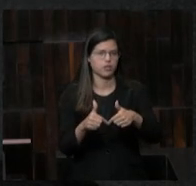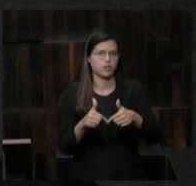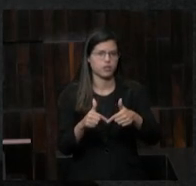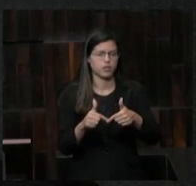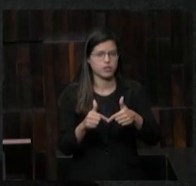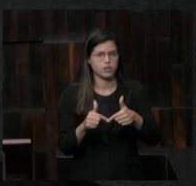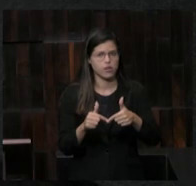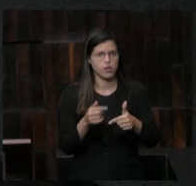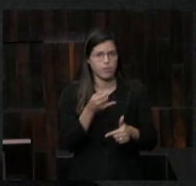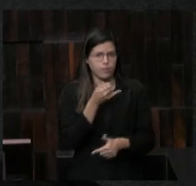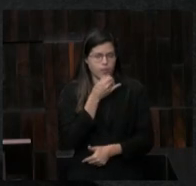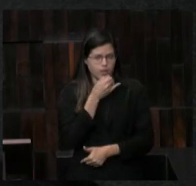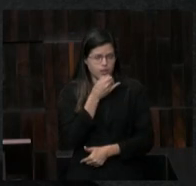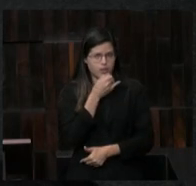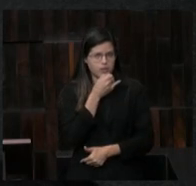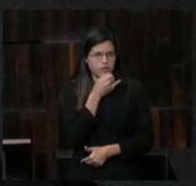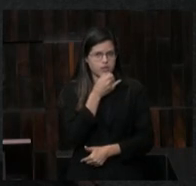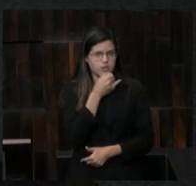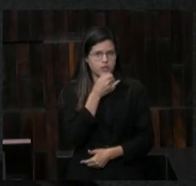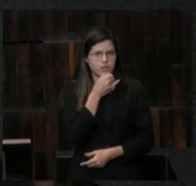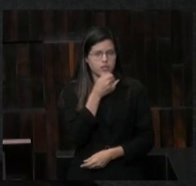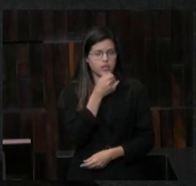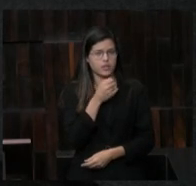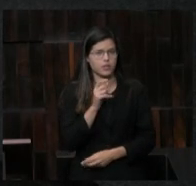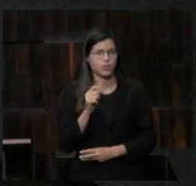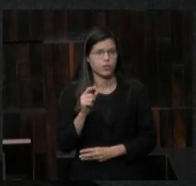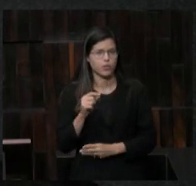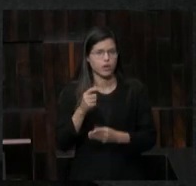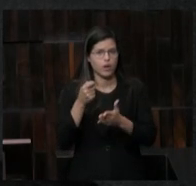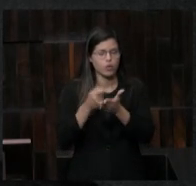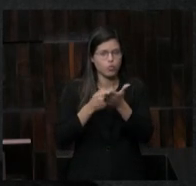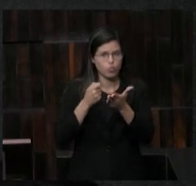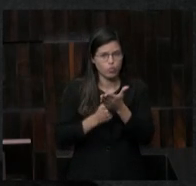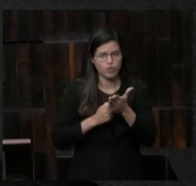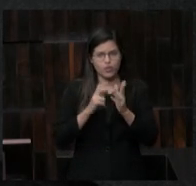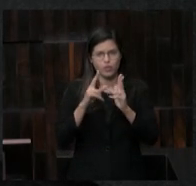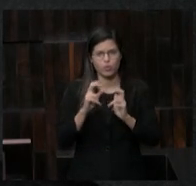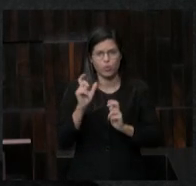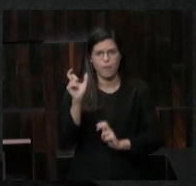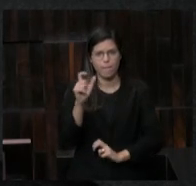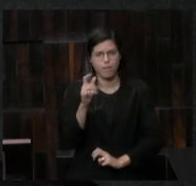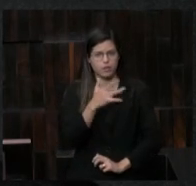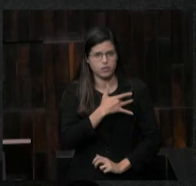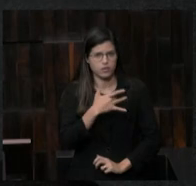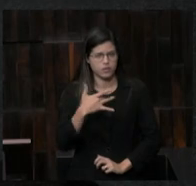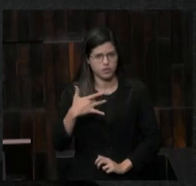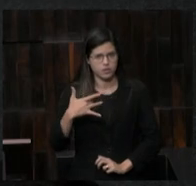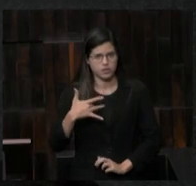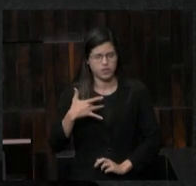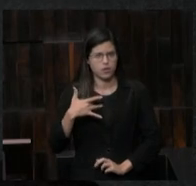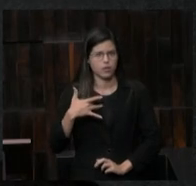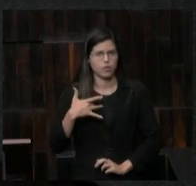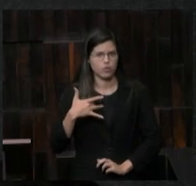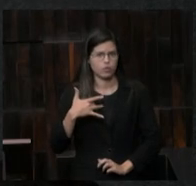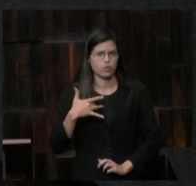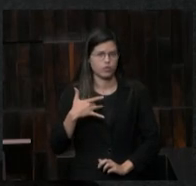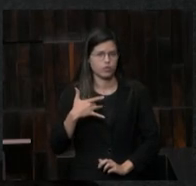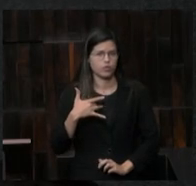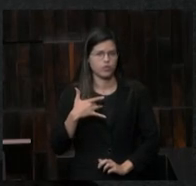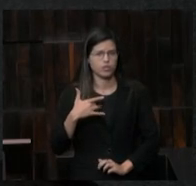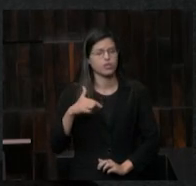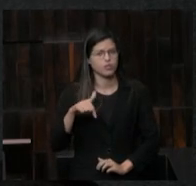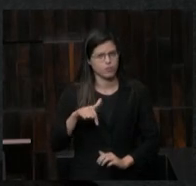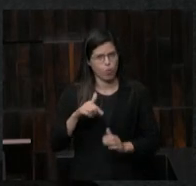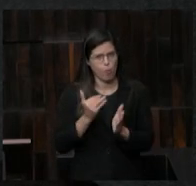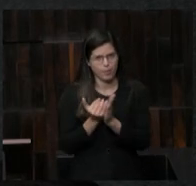me entristece muito é a luta dos planos de saúde. Aqui foi aberta a